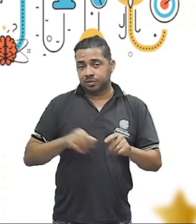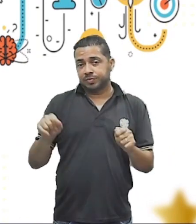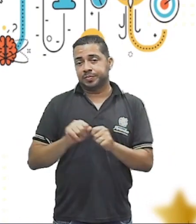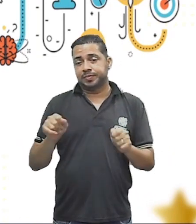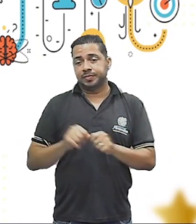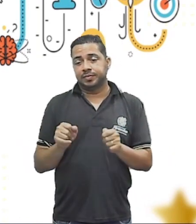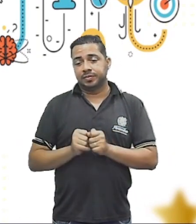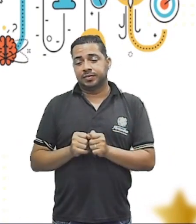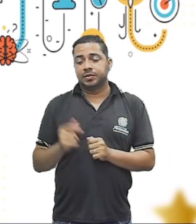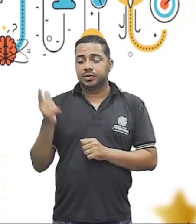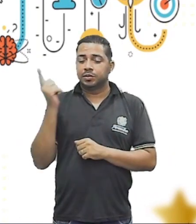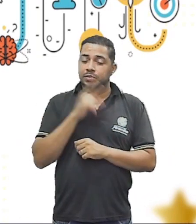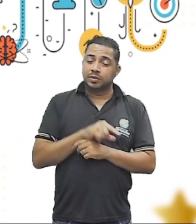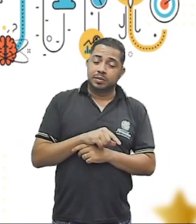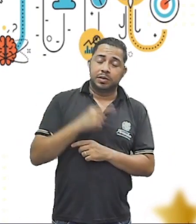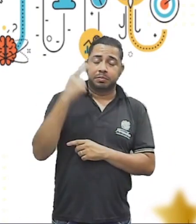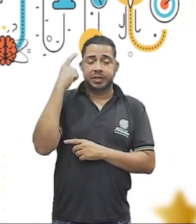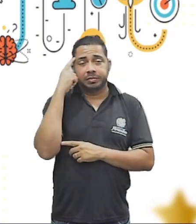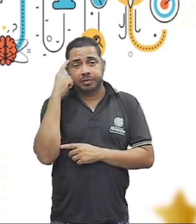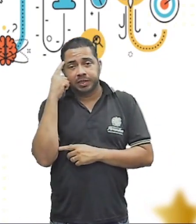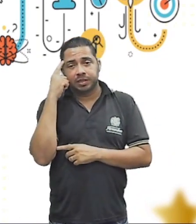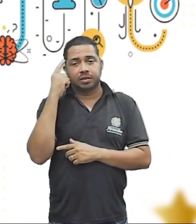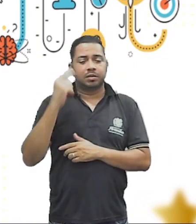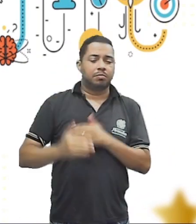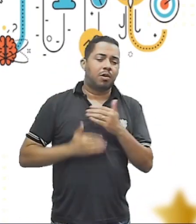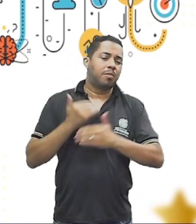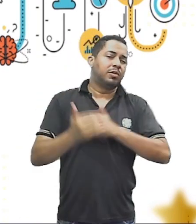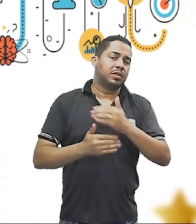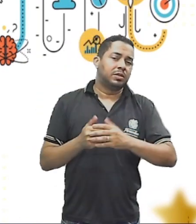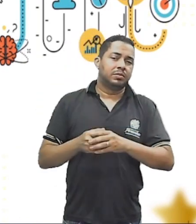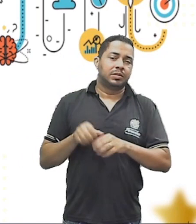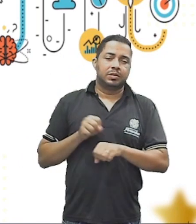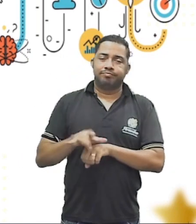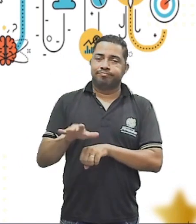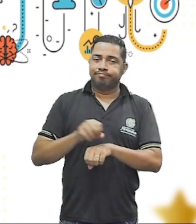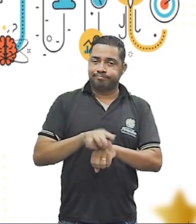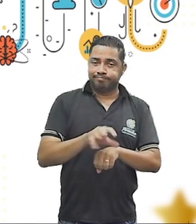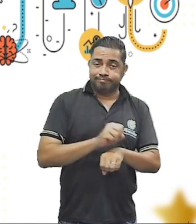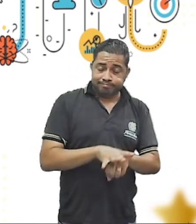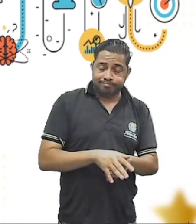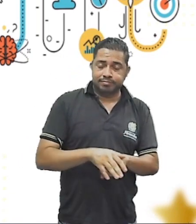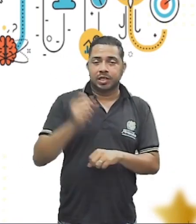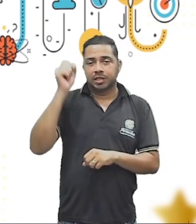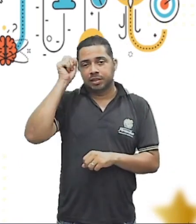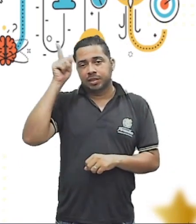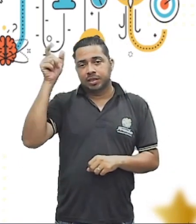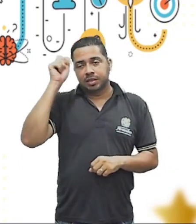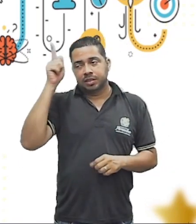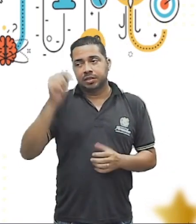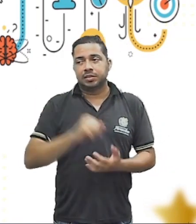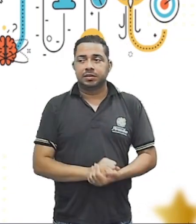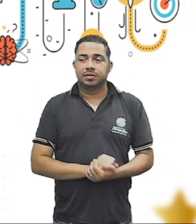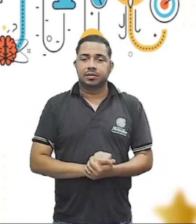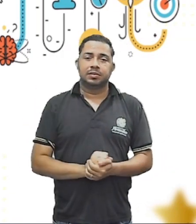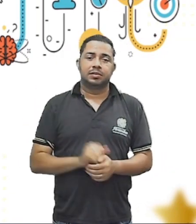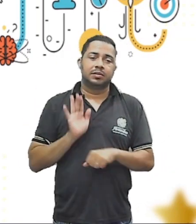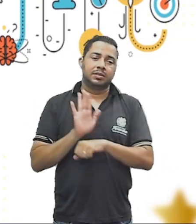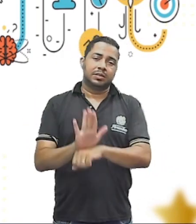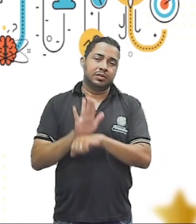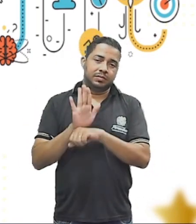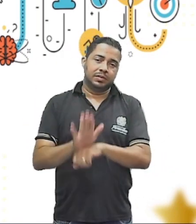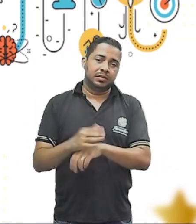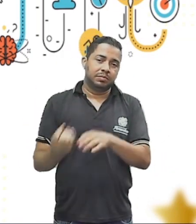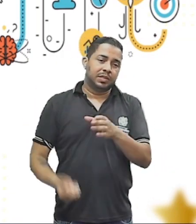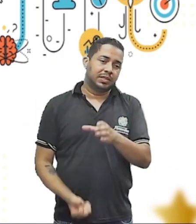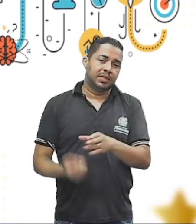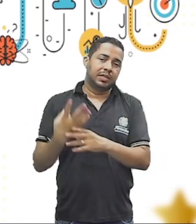a concepção, apressamento, promoção e distribuição de ideias, mercadorias e serviços para